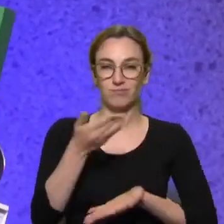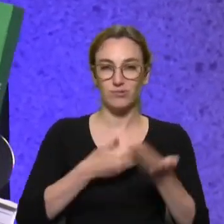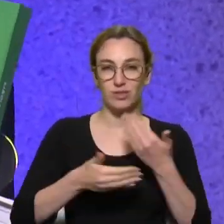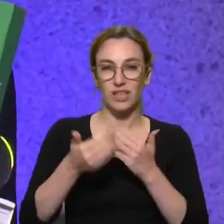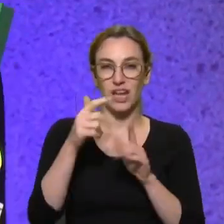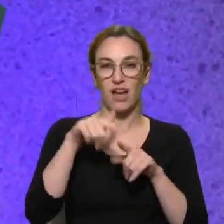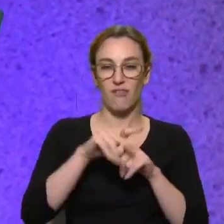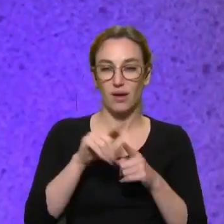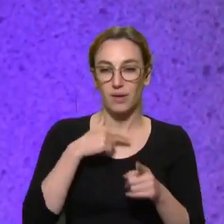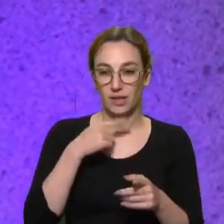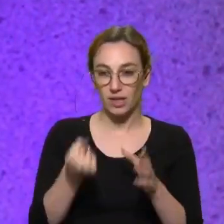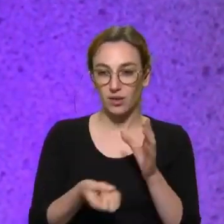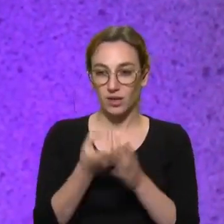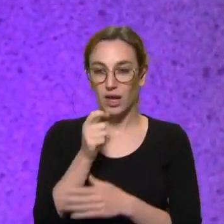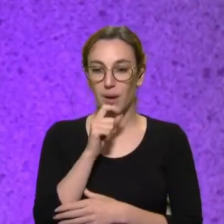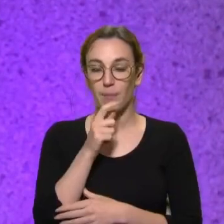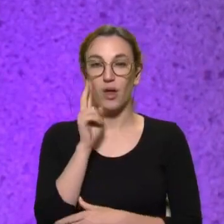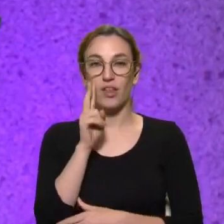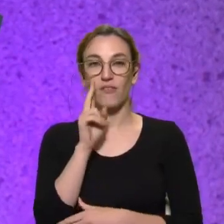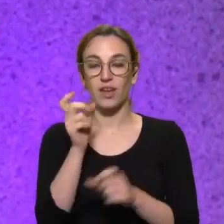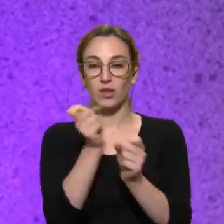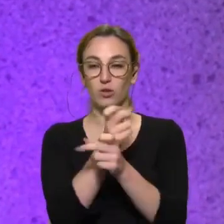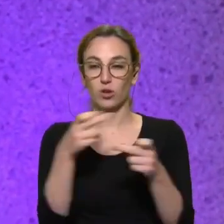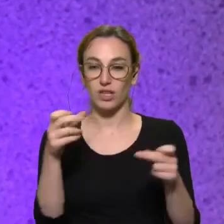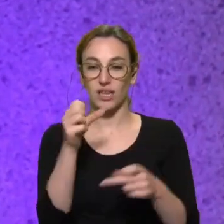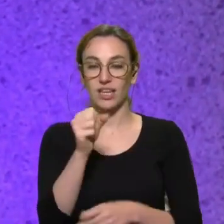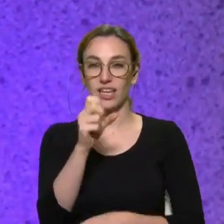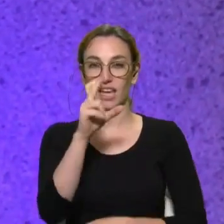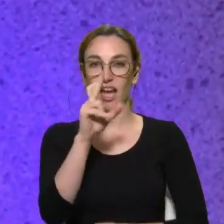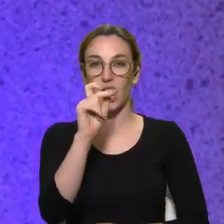ferramenta que eu desenvolvi, podem aceder ao link